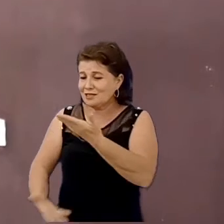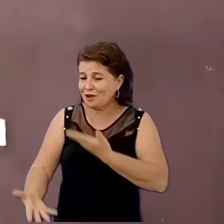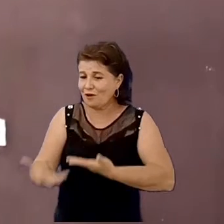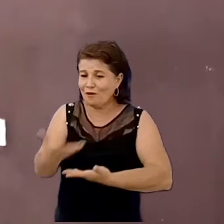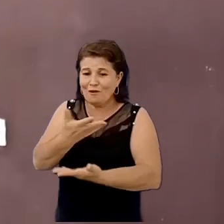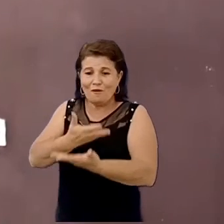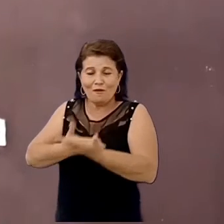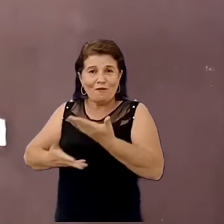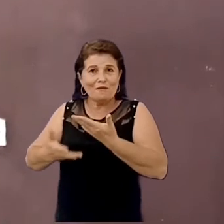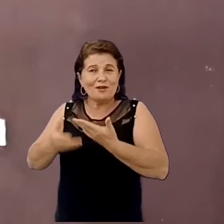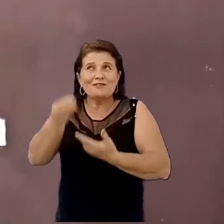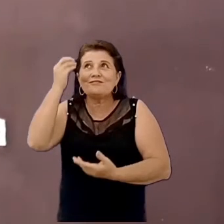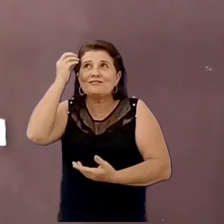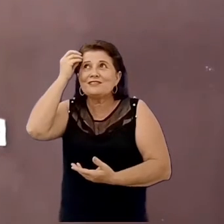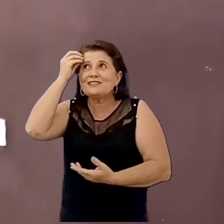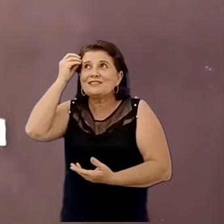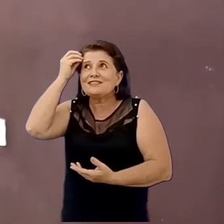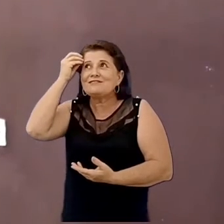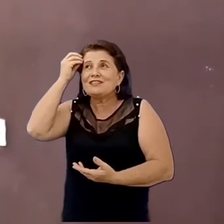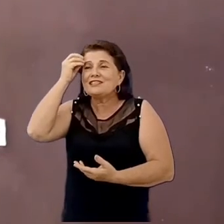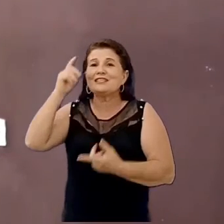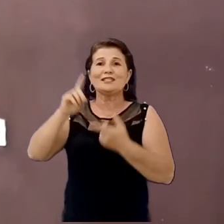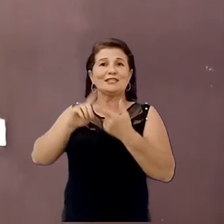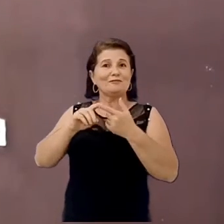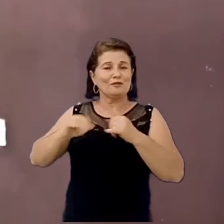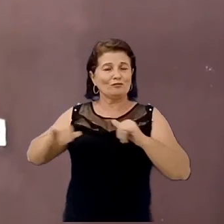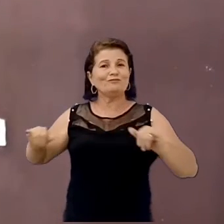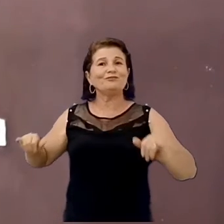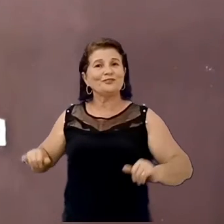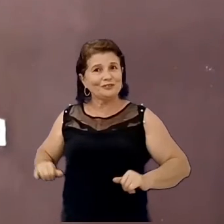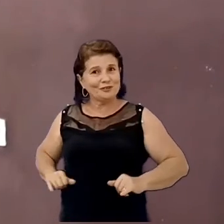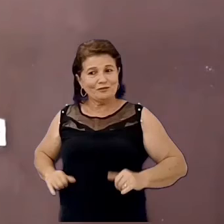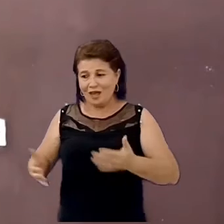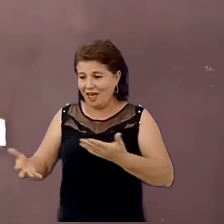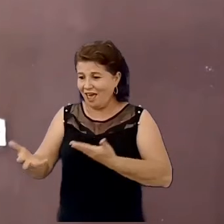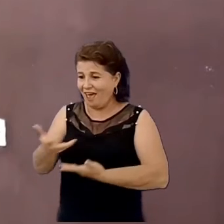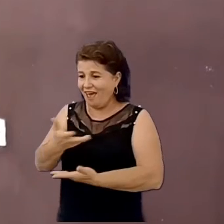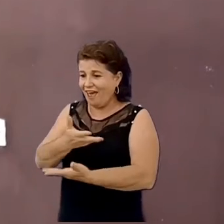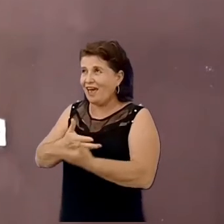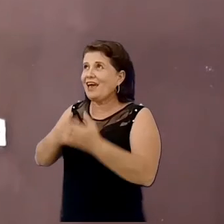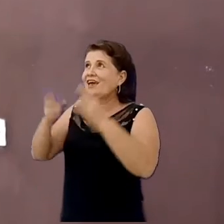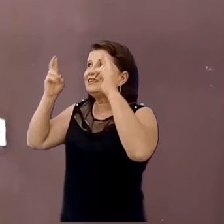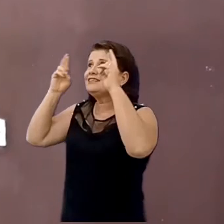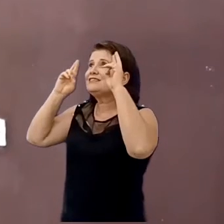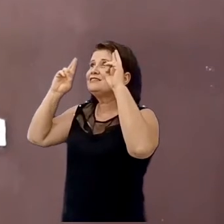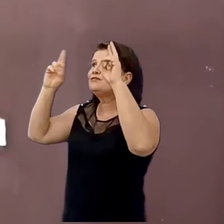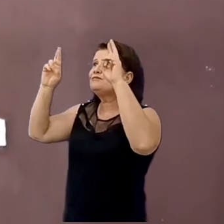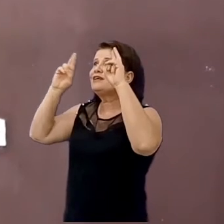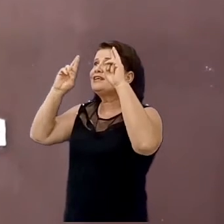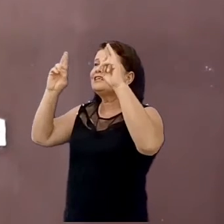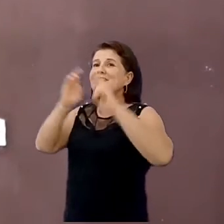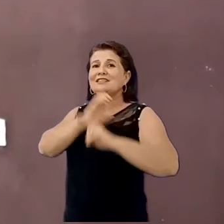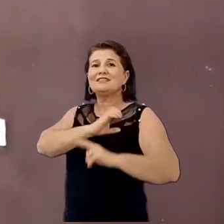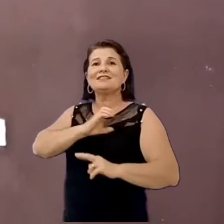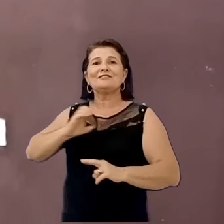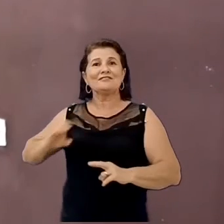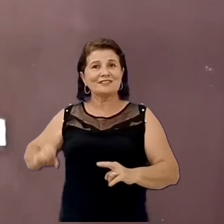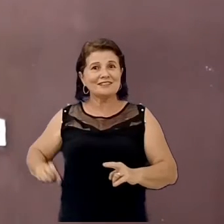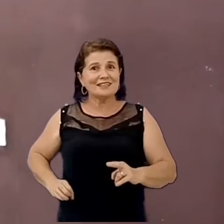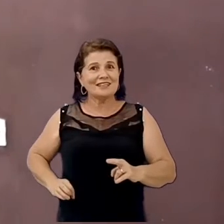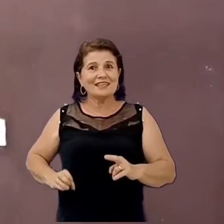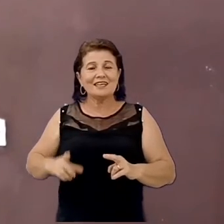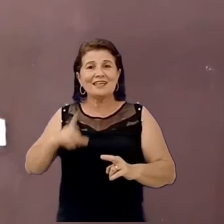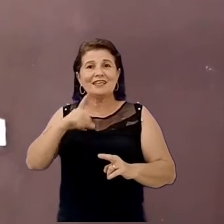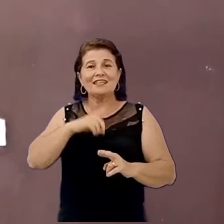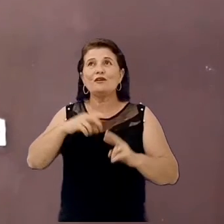suas experiências, seus sofrimentos. Eles esperam no Senhor Jesus Cristo. Eles possuem uma